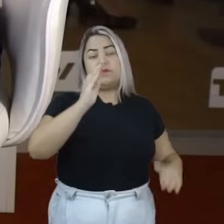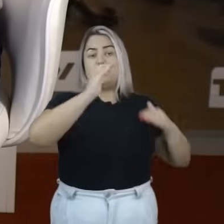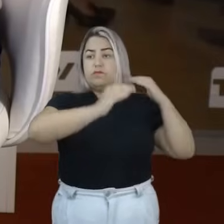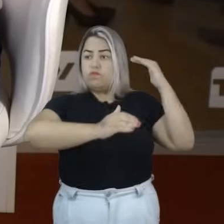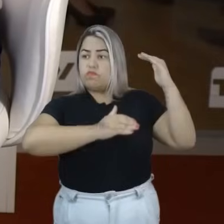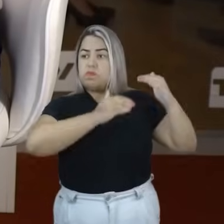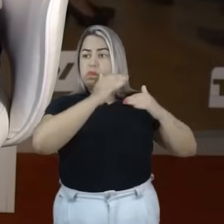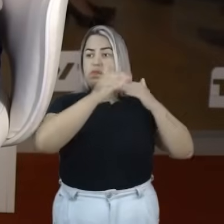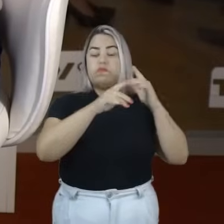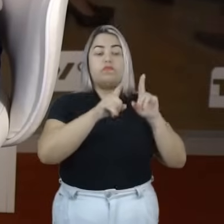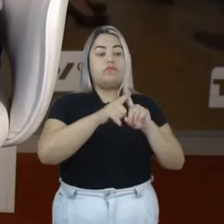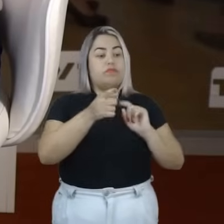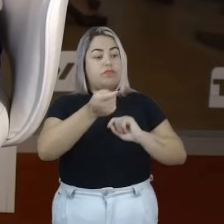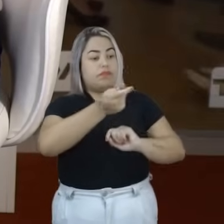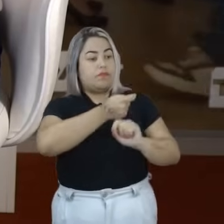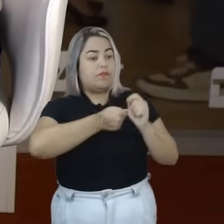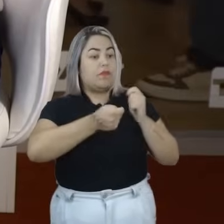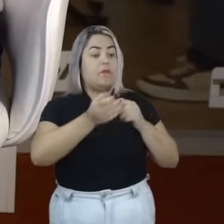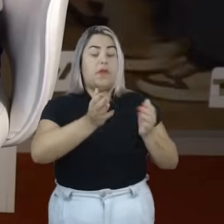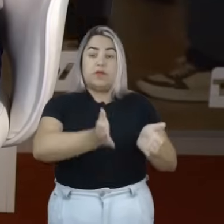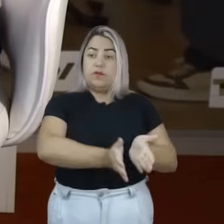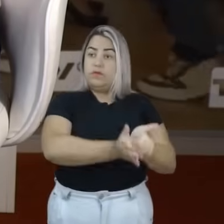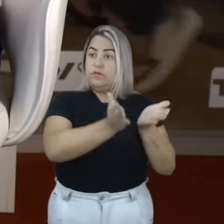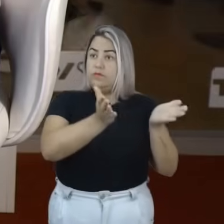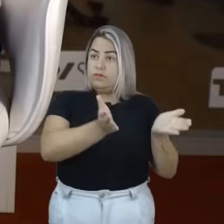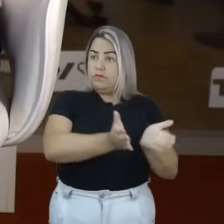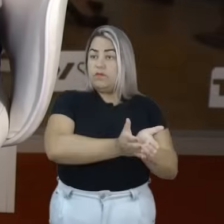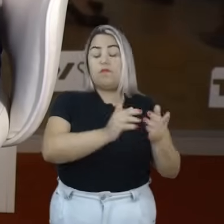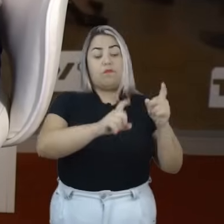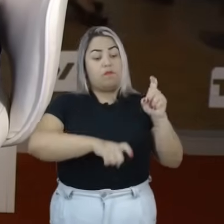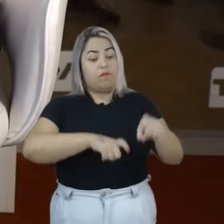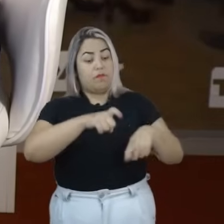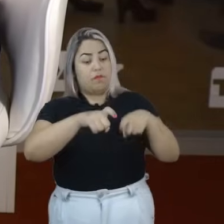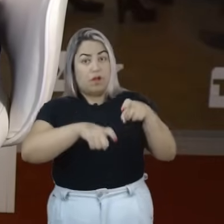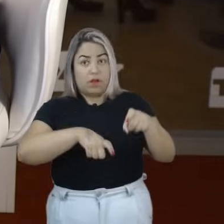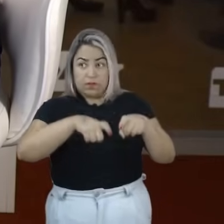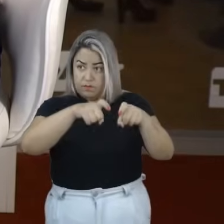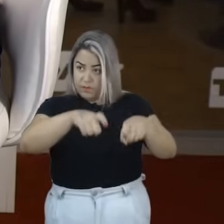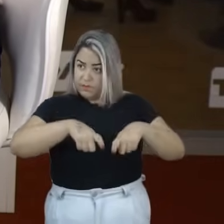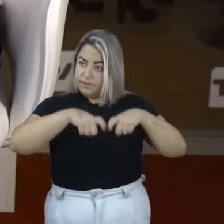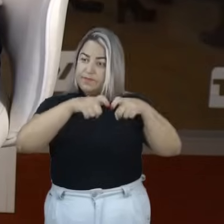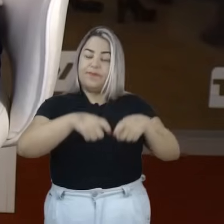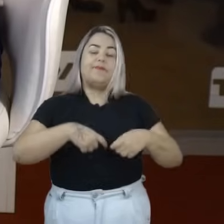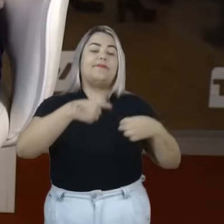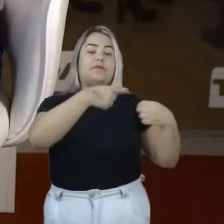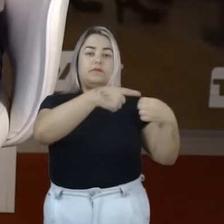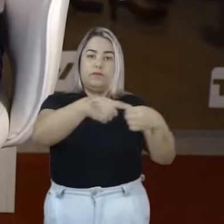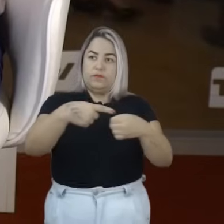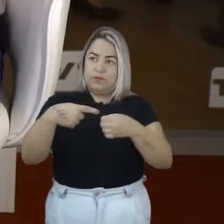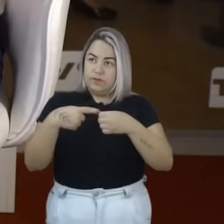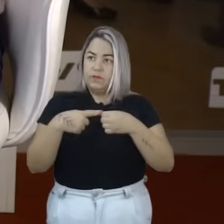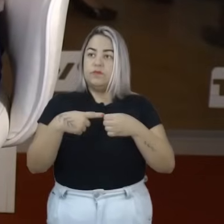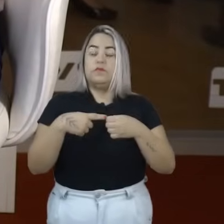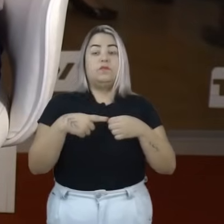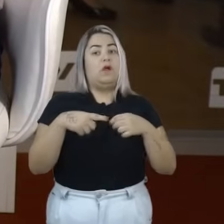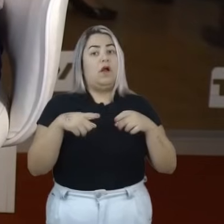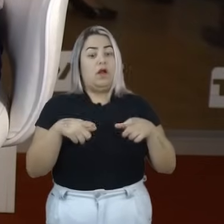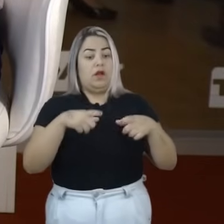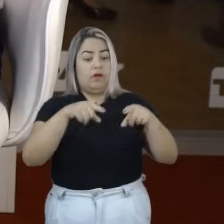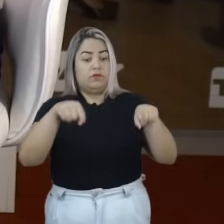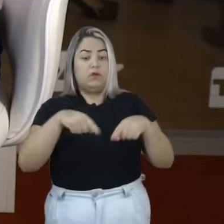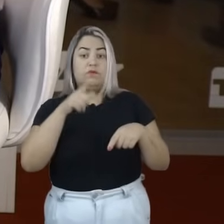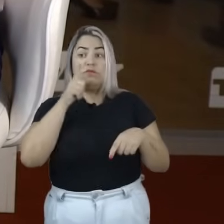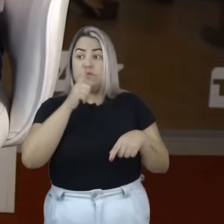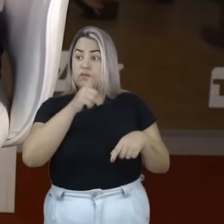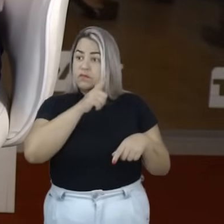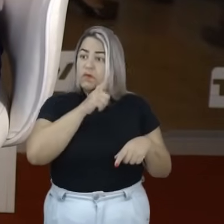a economia dos mais pobres também, no campo e na cidade. É ali aquele pequeno ali da lanchonete, do restaurante,